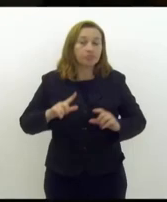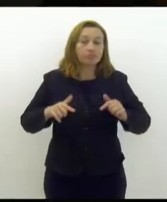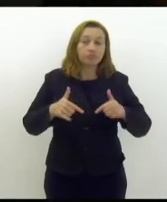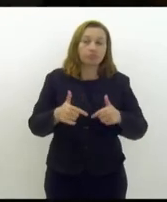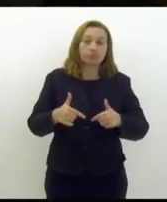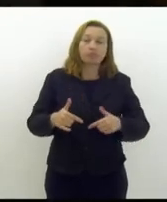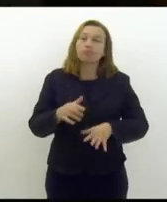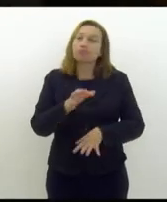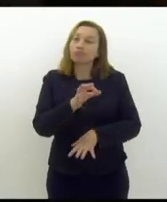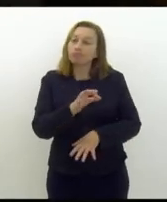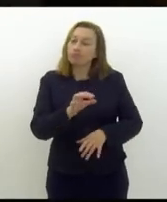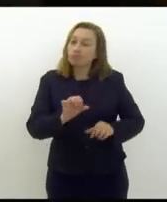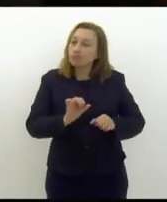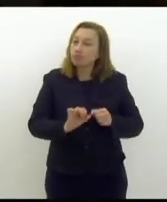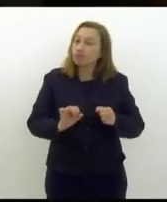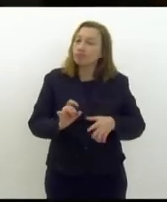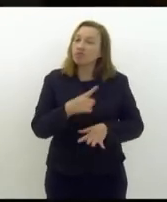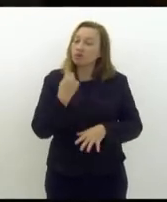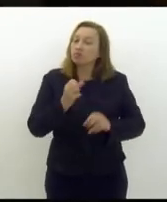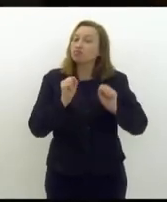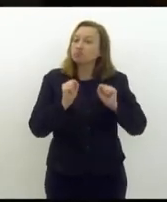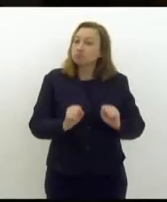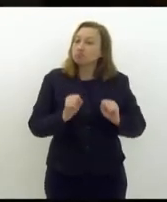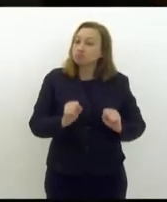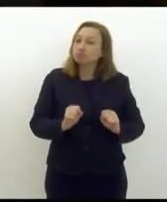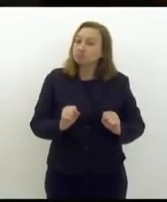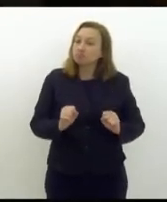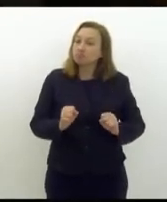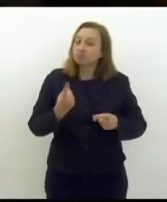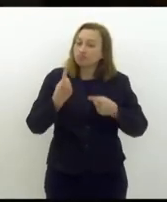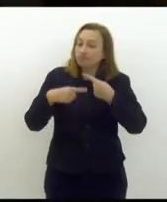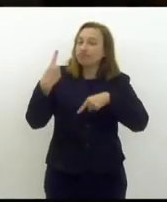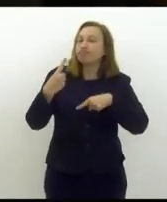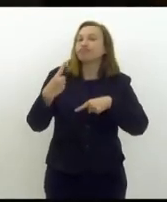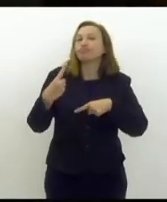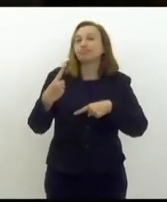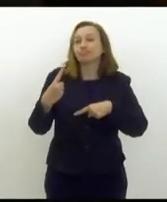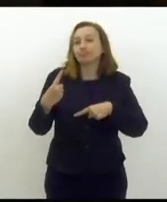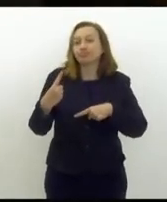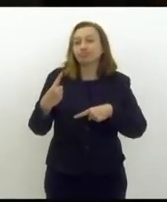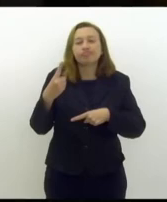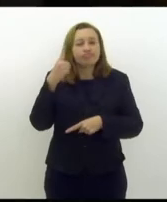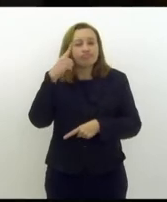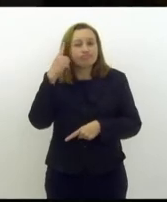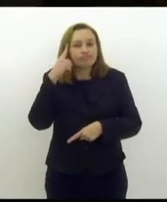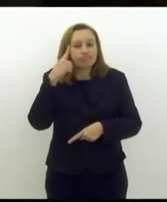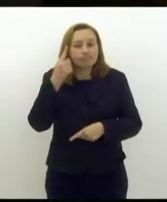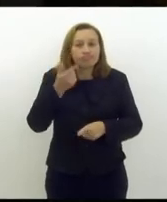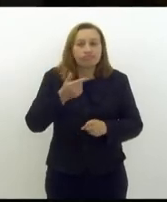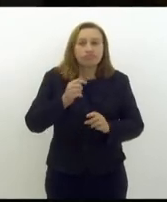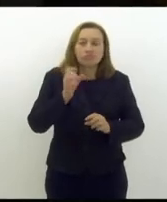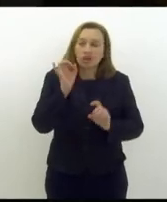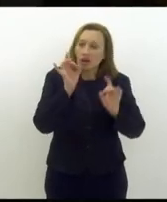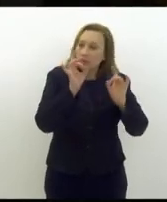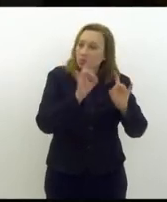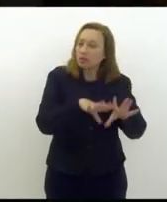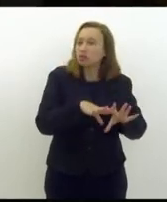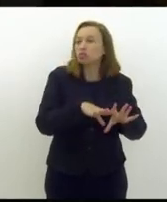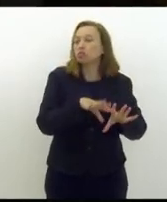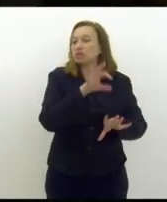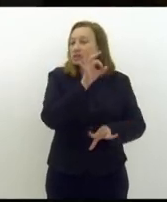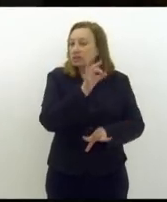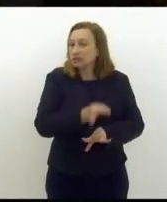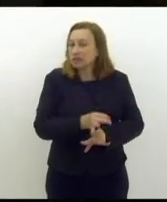sejam feitas para que a gente possa Superar Essa lógica de abandono concreto